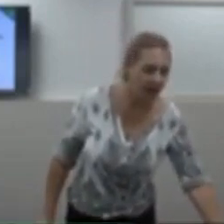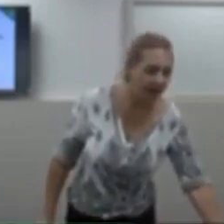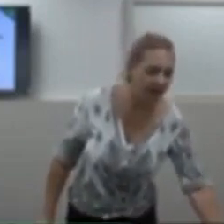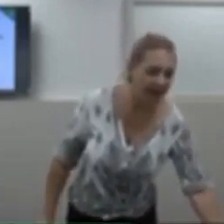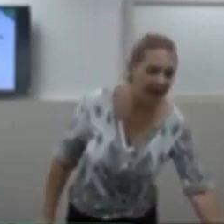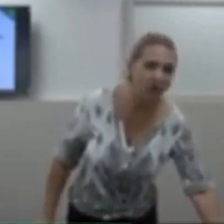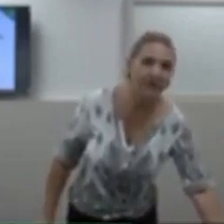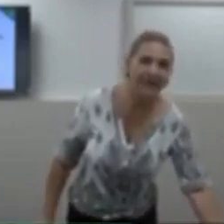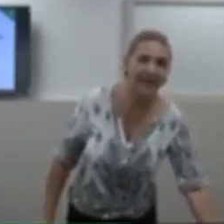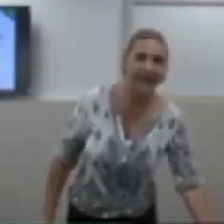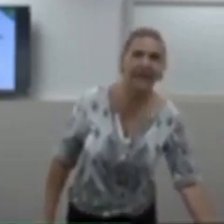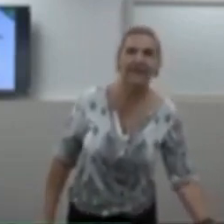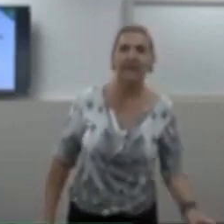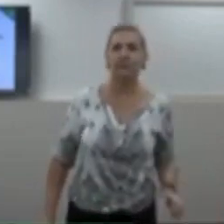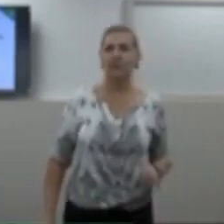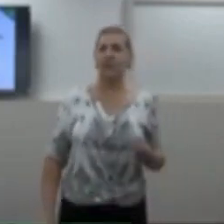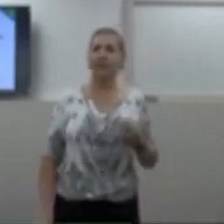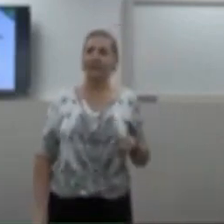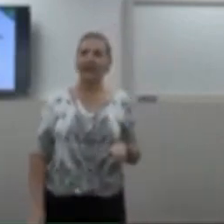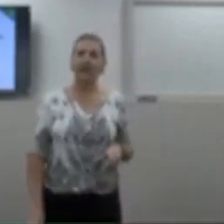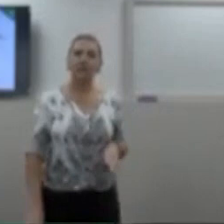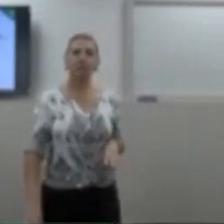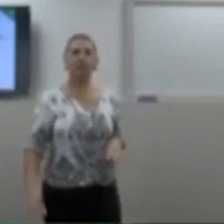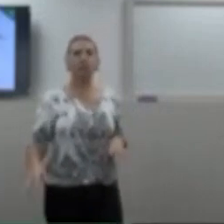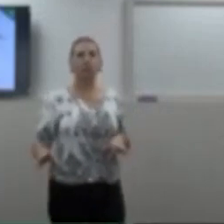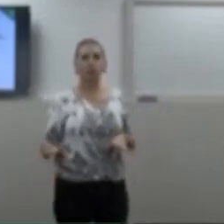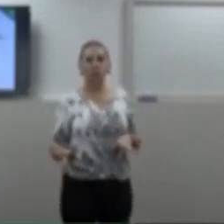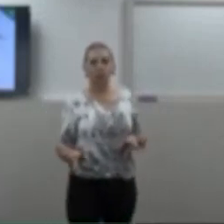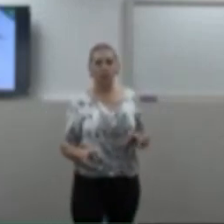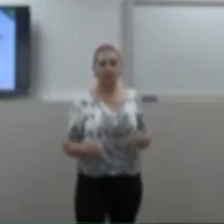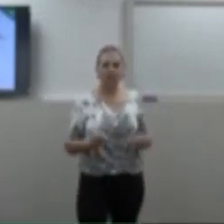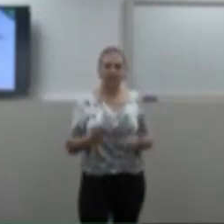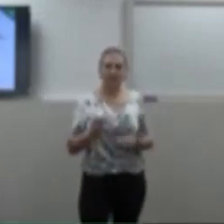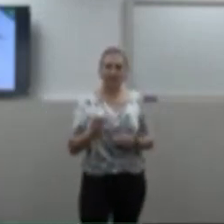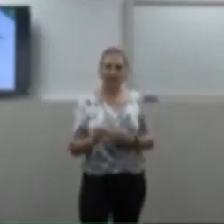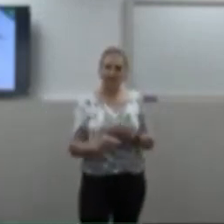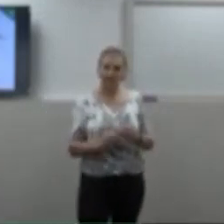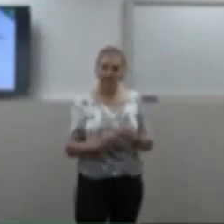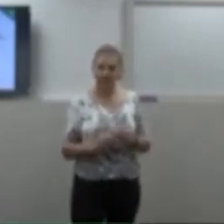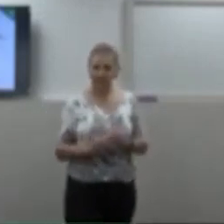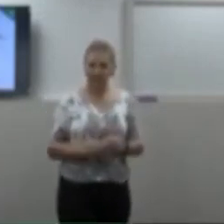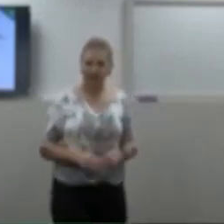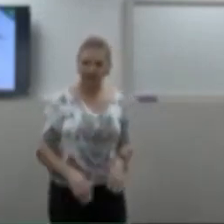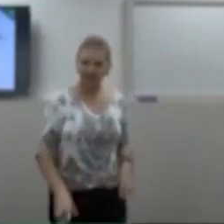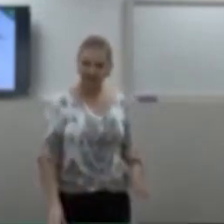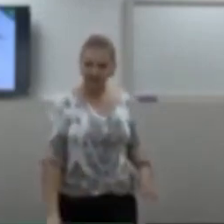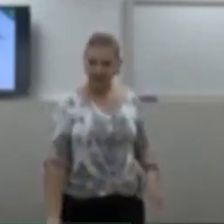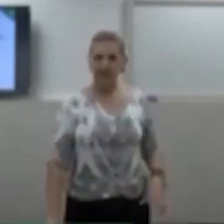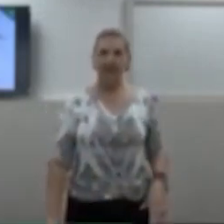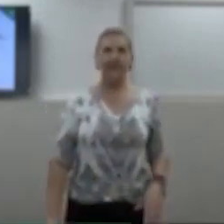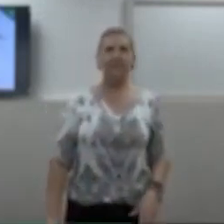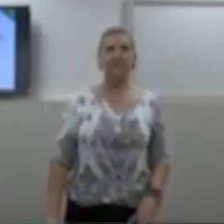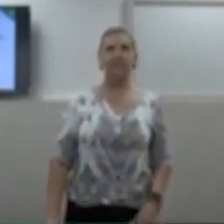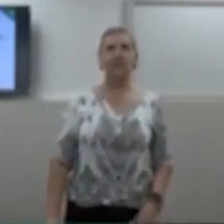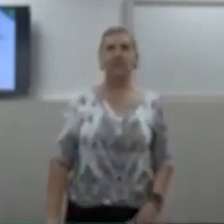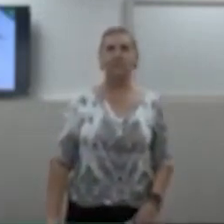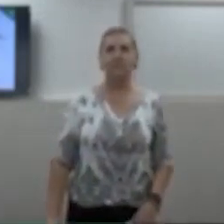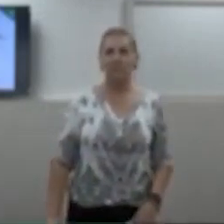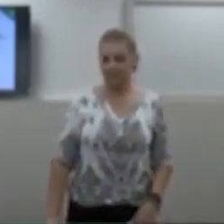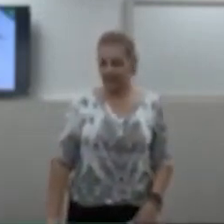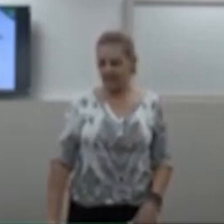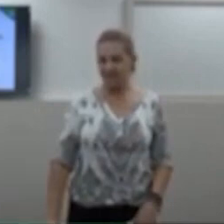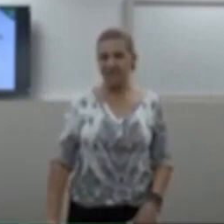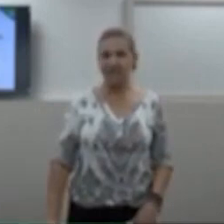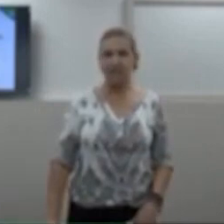pegar agora, anotar, né, no seu caderno tudo o que você tem que fazer, ok? Ai, que